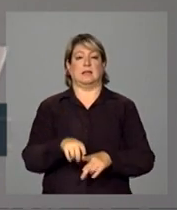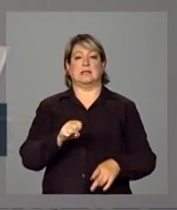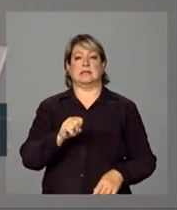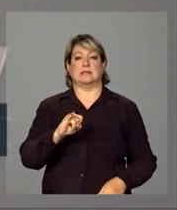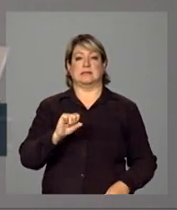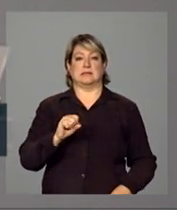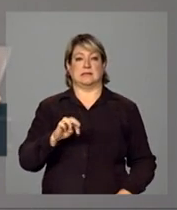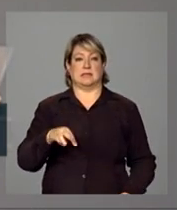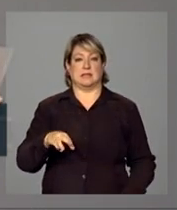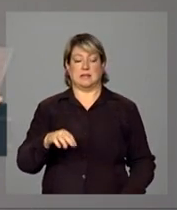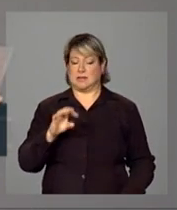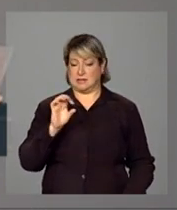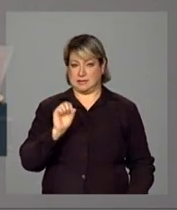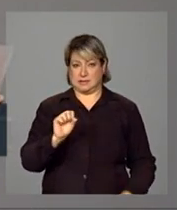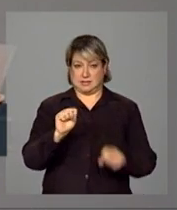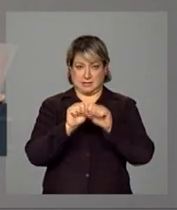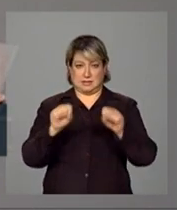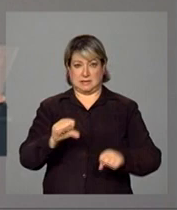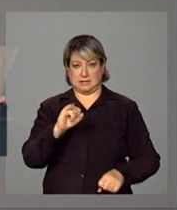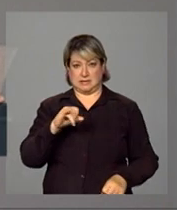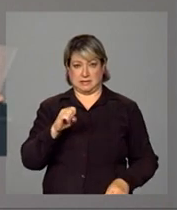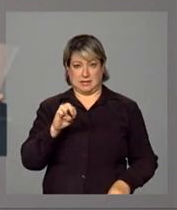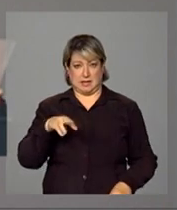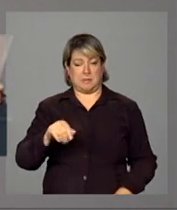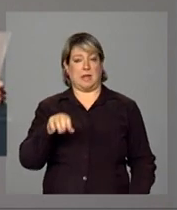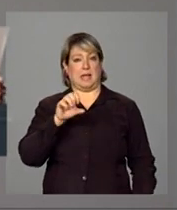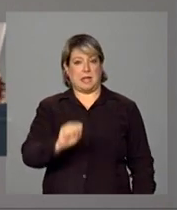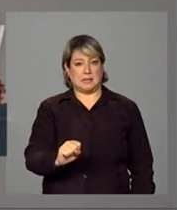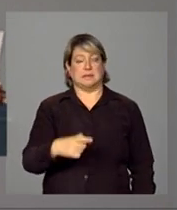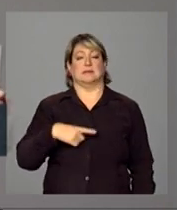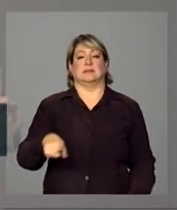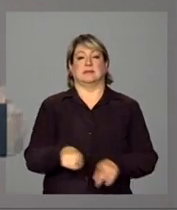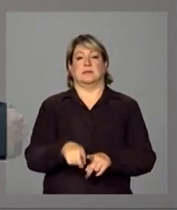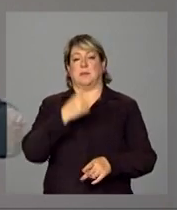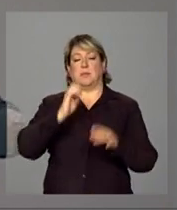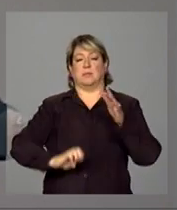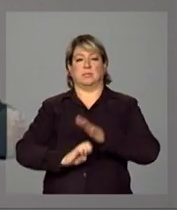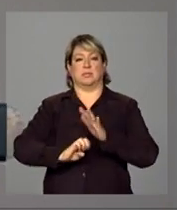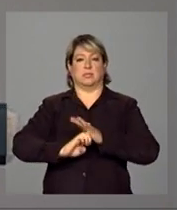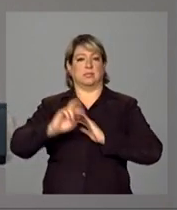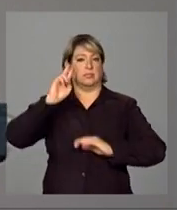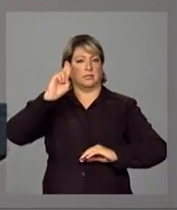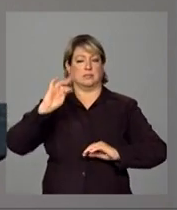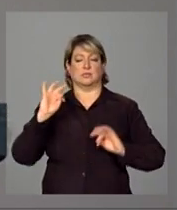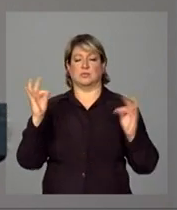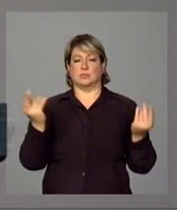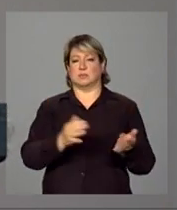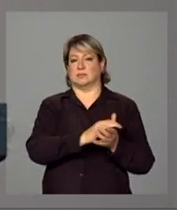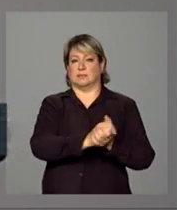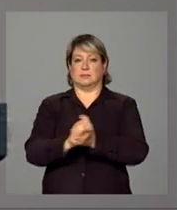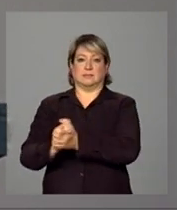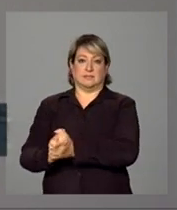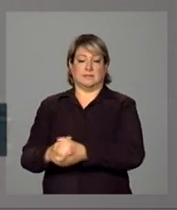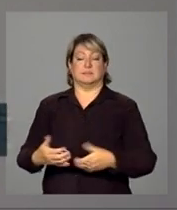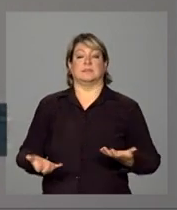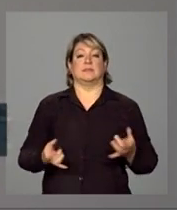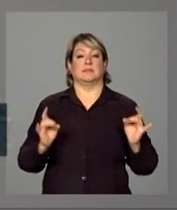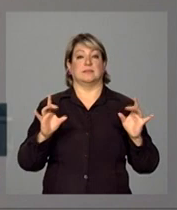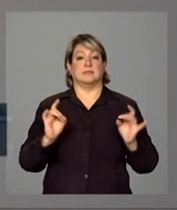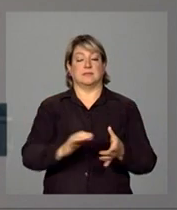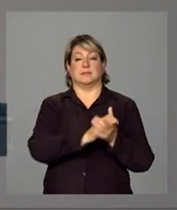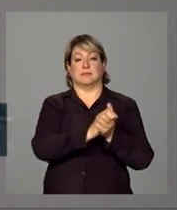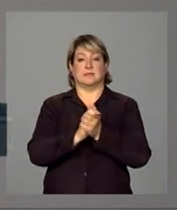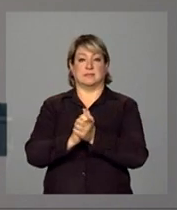Educação, senhores representantes dos trabalhadores, senhores empresários, e, em especial, cumprimentar as